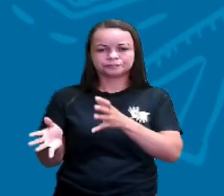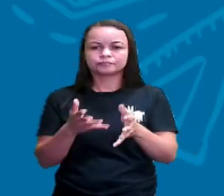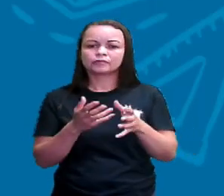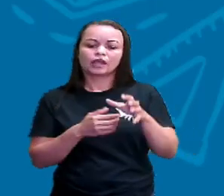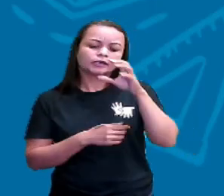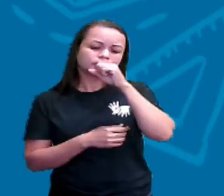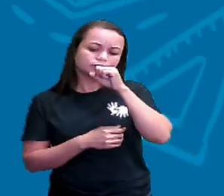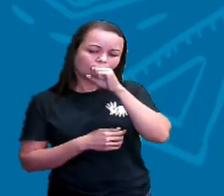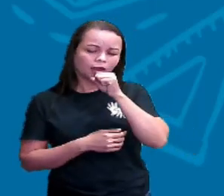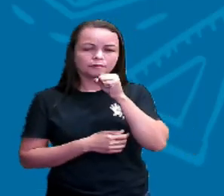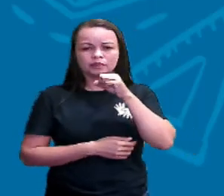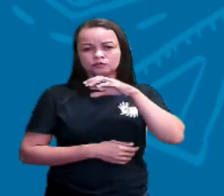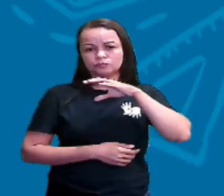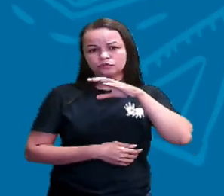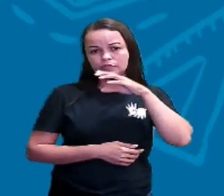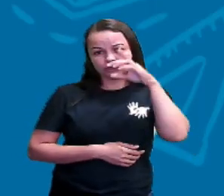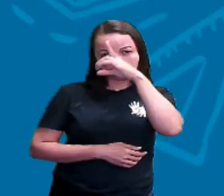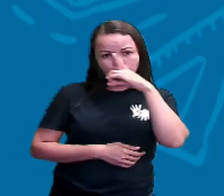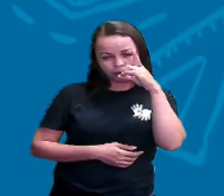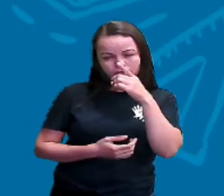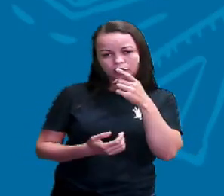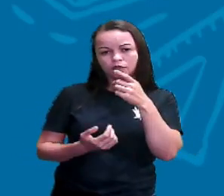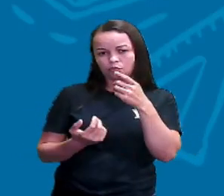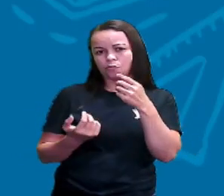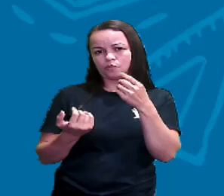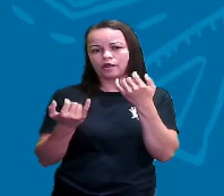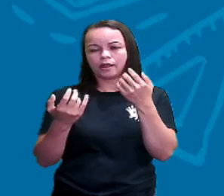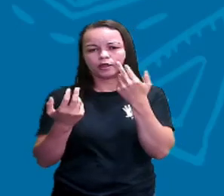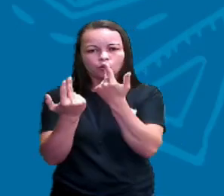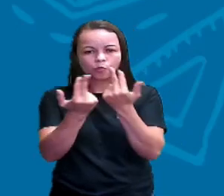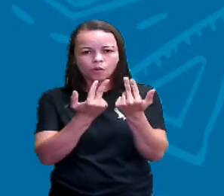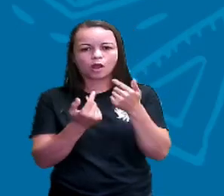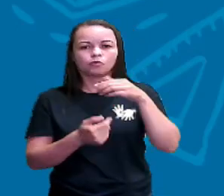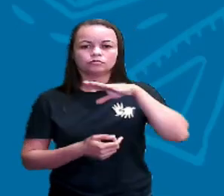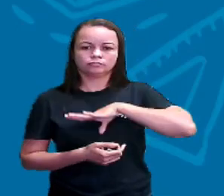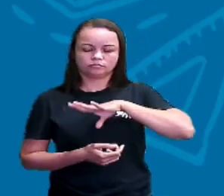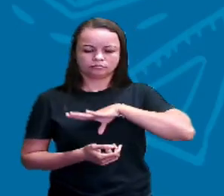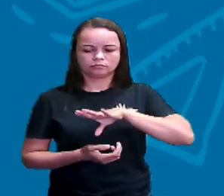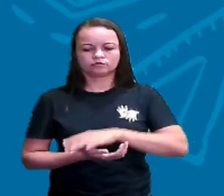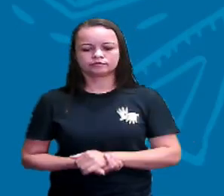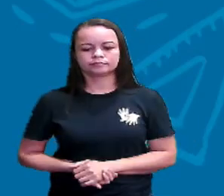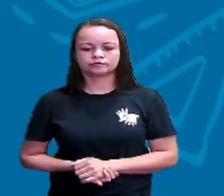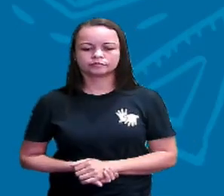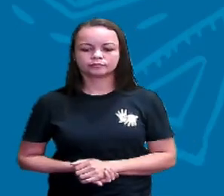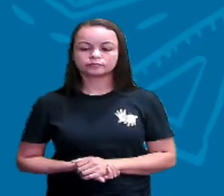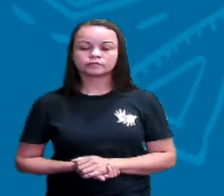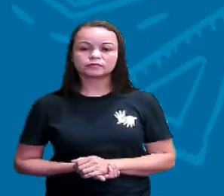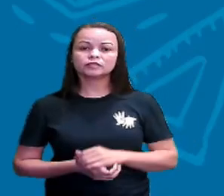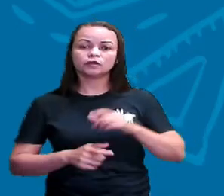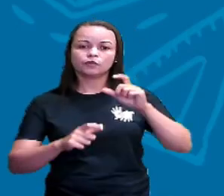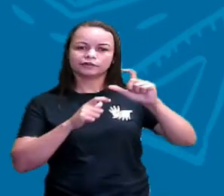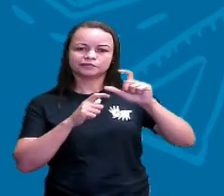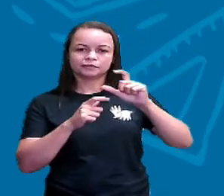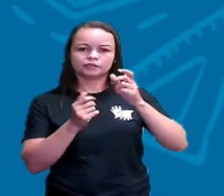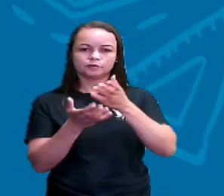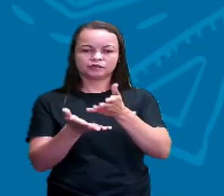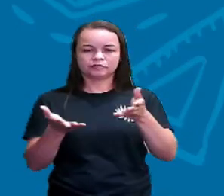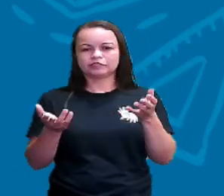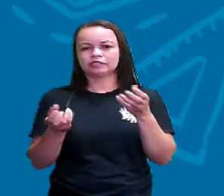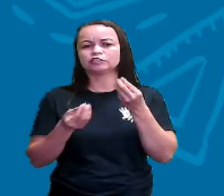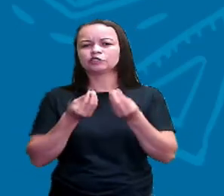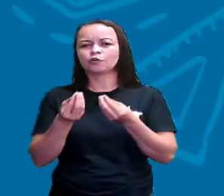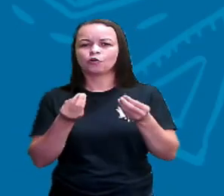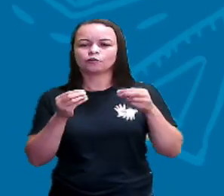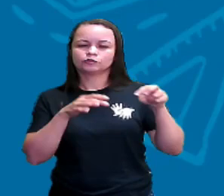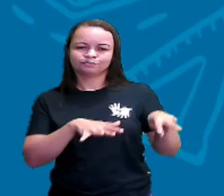pronuncia como em português. E aí, eu trouxe uma tirinha para vocês do nosso estado de ânimo durante